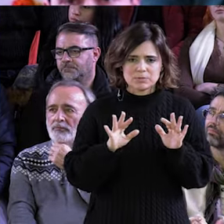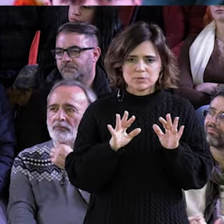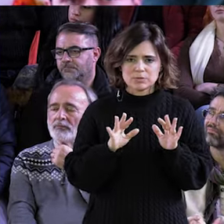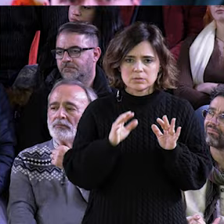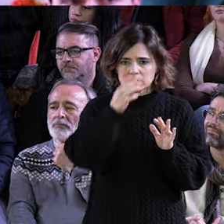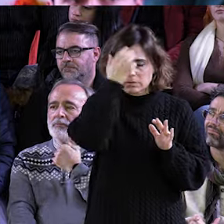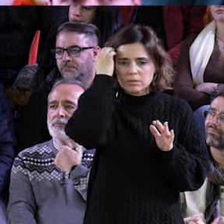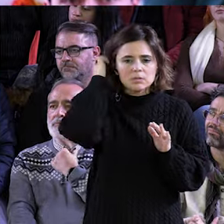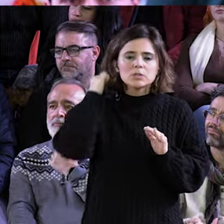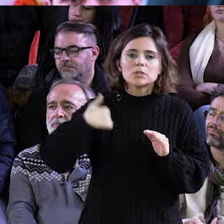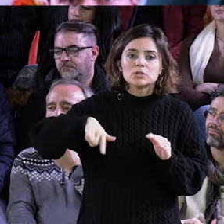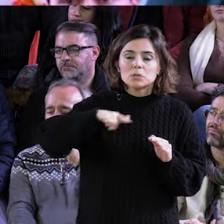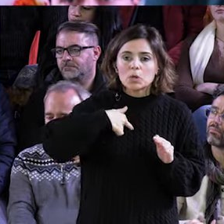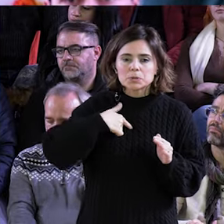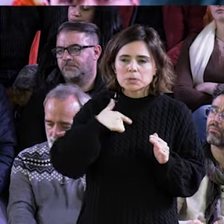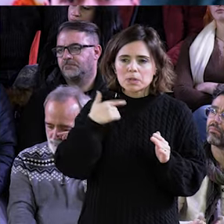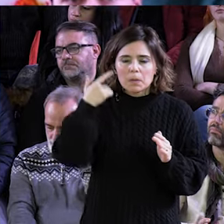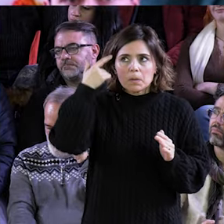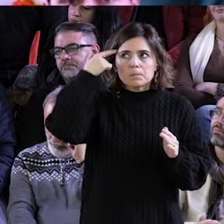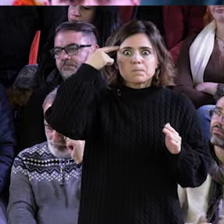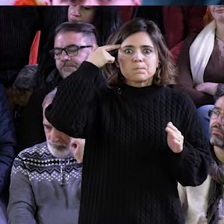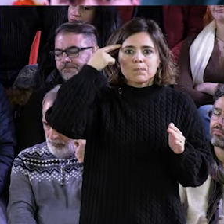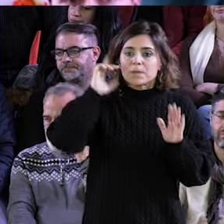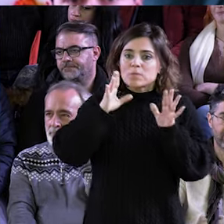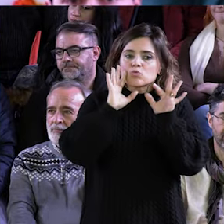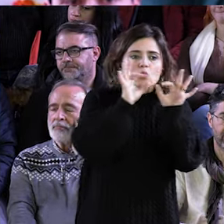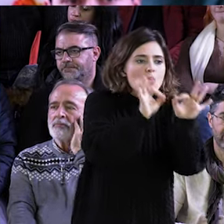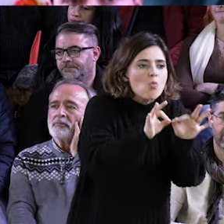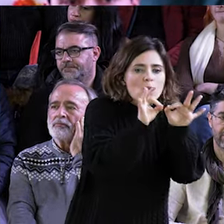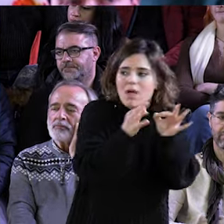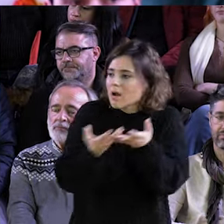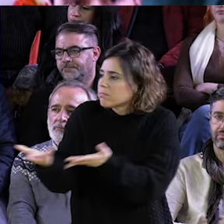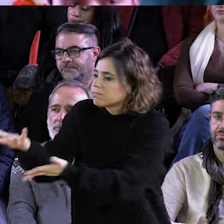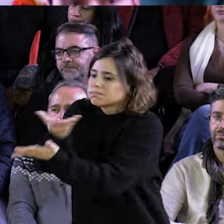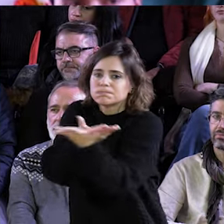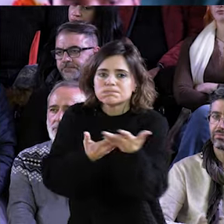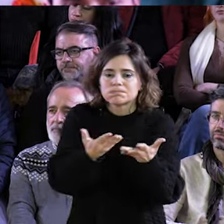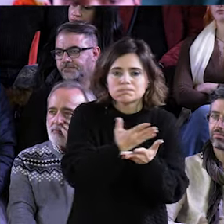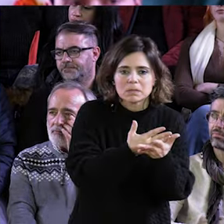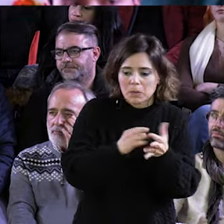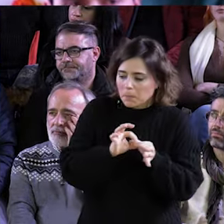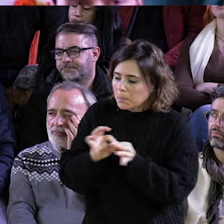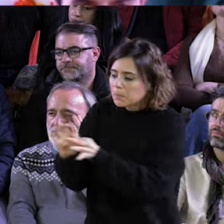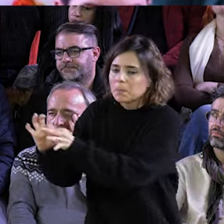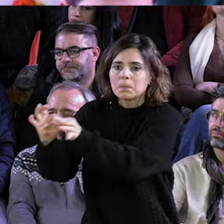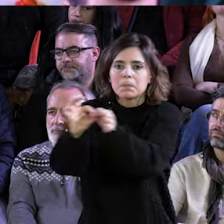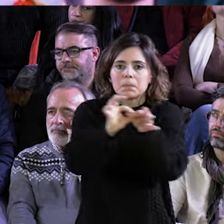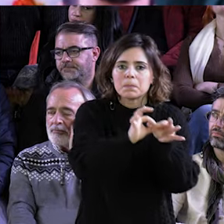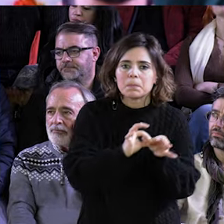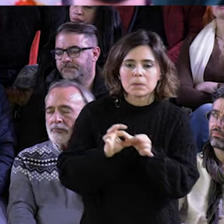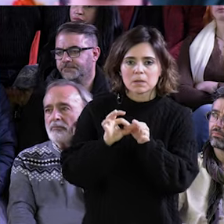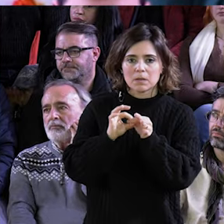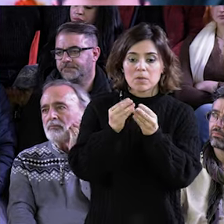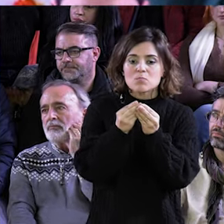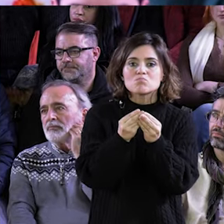desde logo a convicção de que temos de cuidar uns dos outros, umas das outras, que temos de encontrar soluções para os problemas que vivemos de